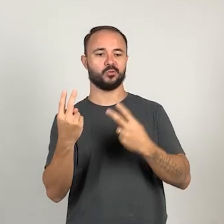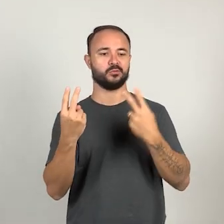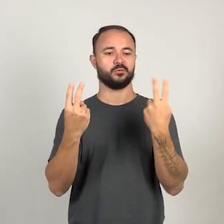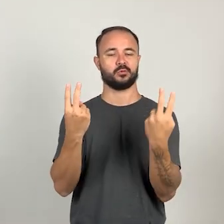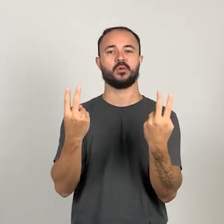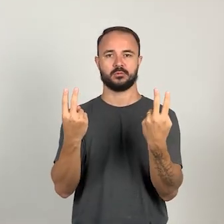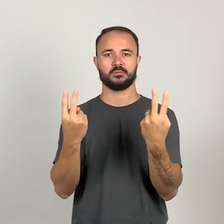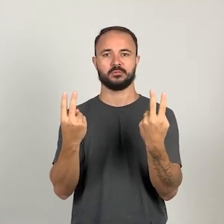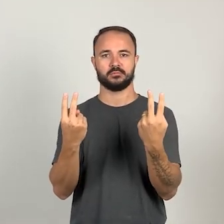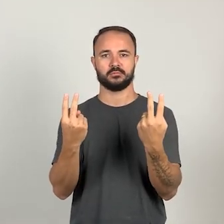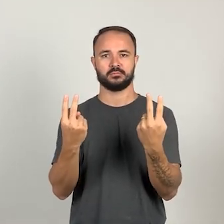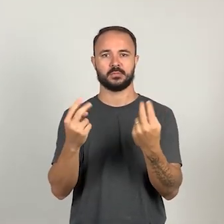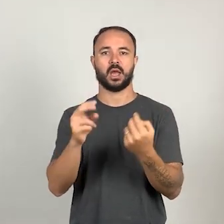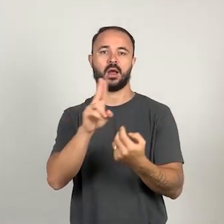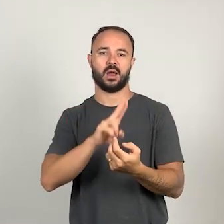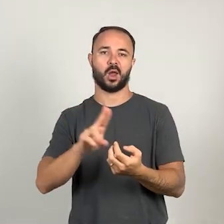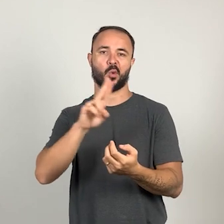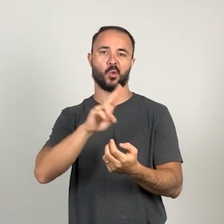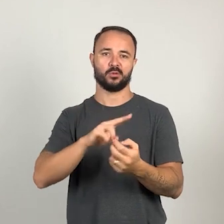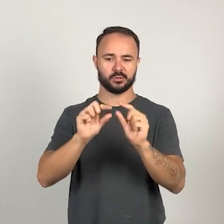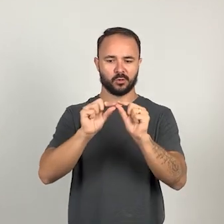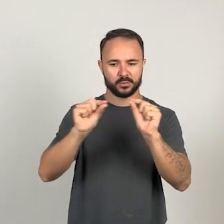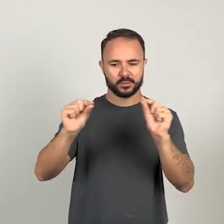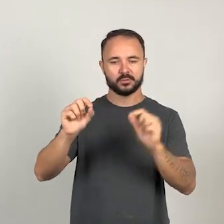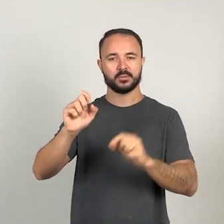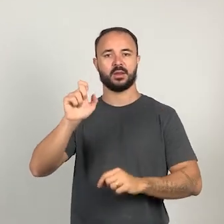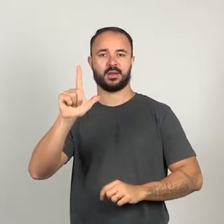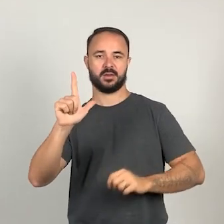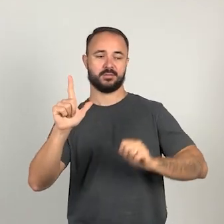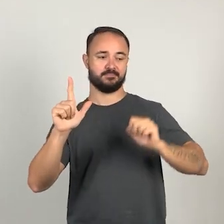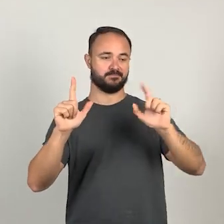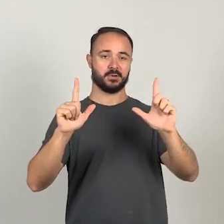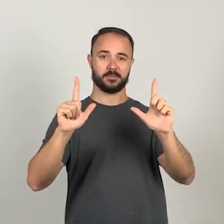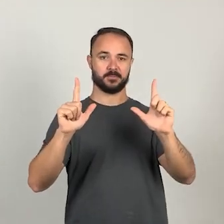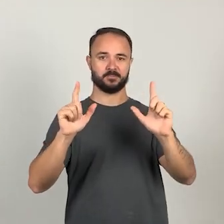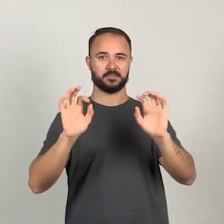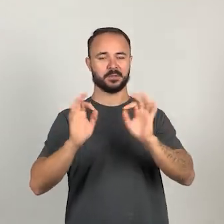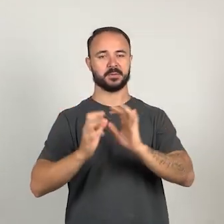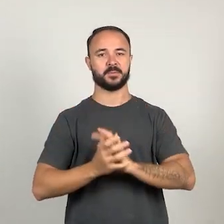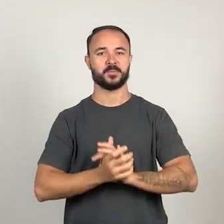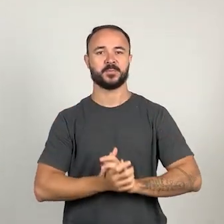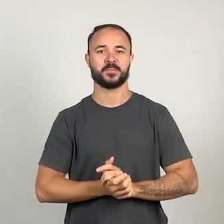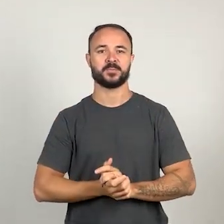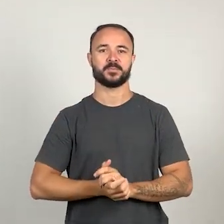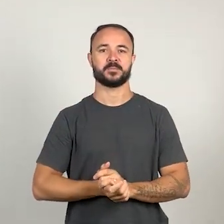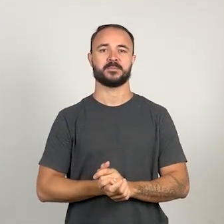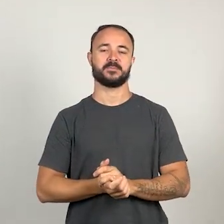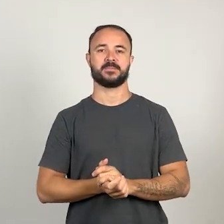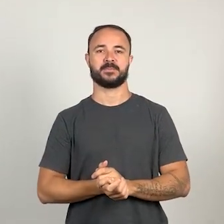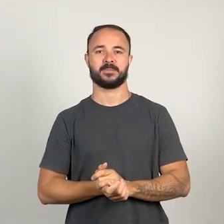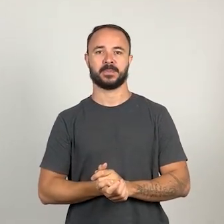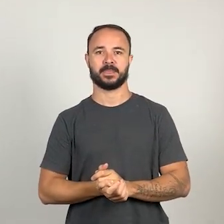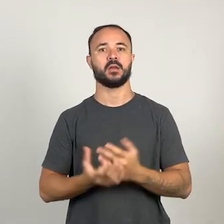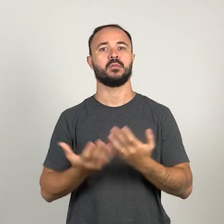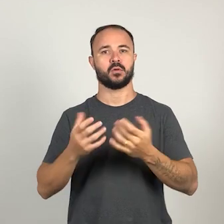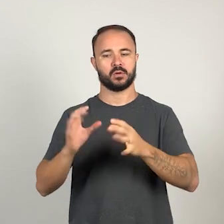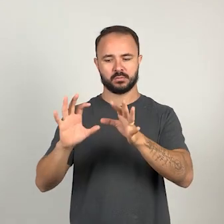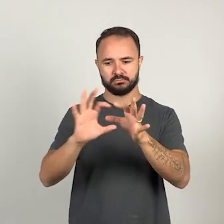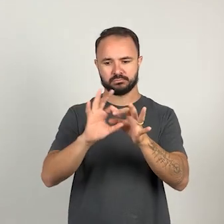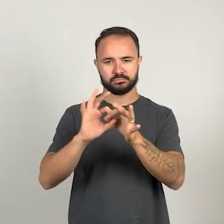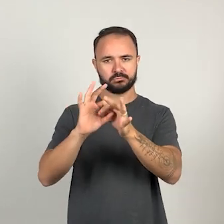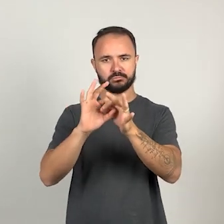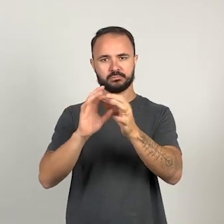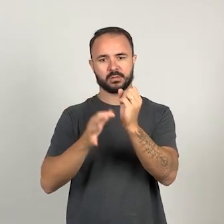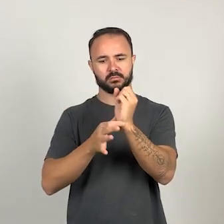utilizando a nossa peça L com pino. E nós temos, então, o acoplamento finalizado.